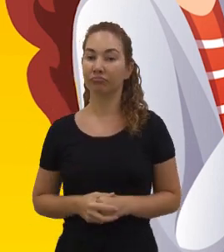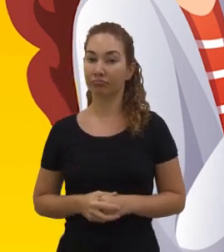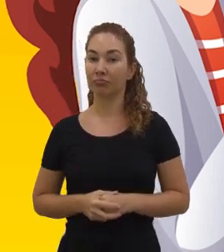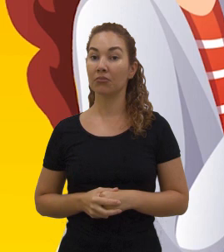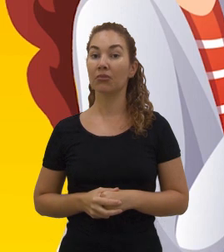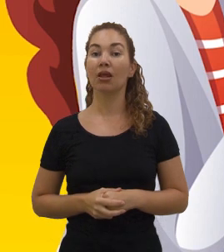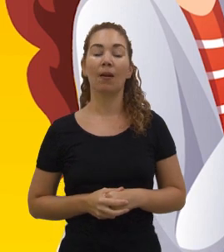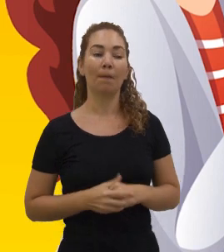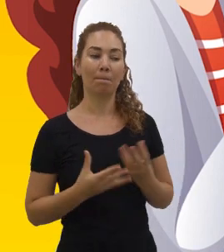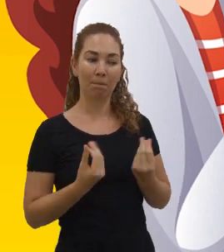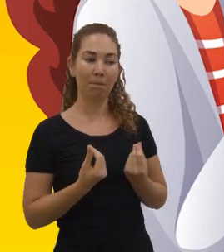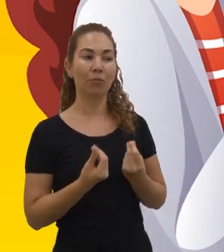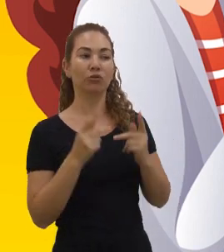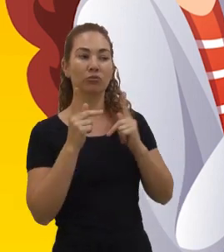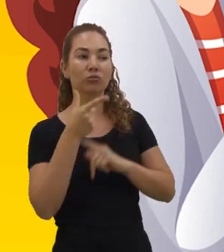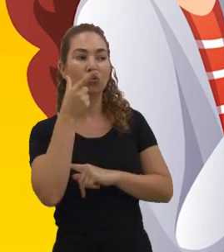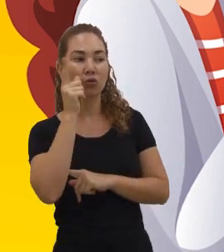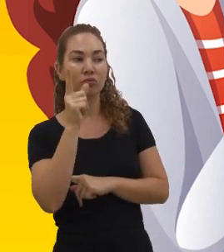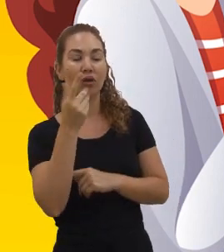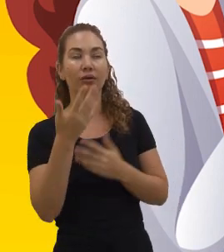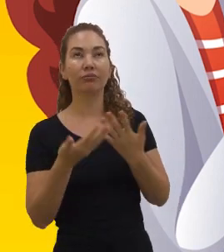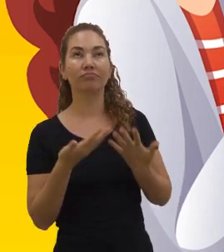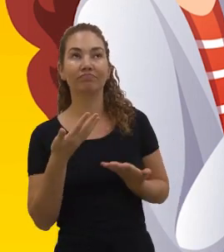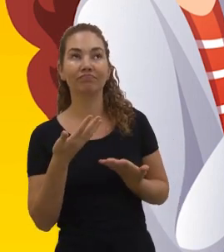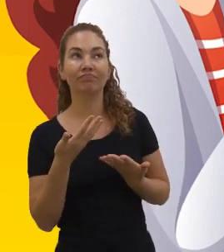E muitas pessoas conseguem, né, Carol, tipo,